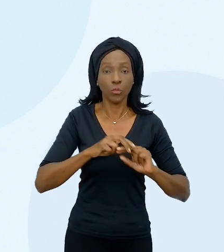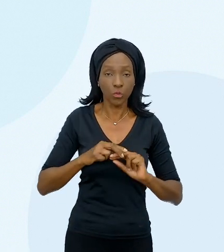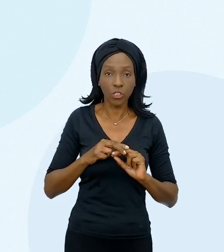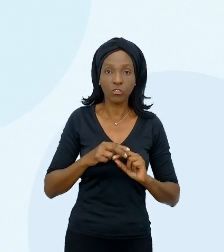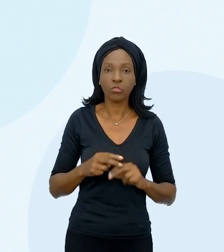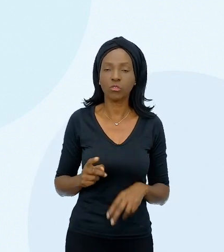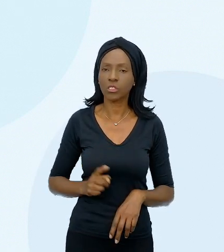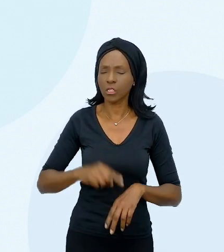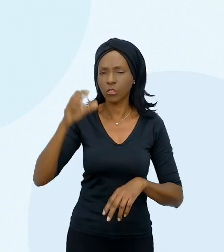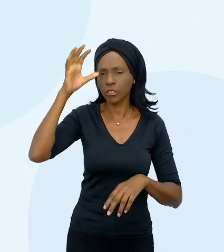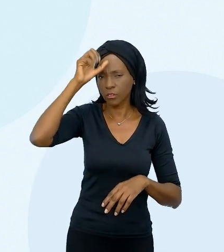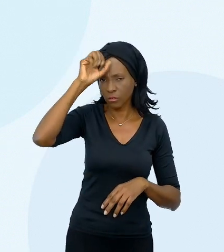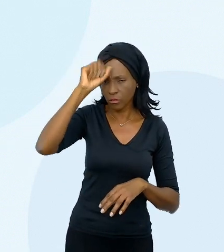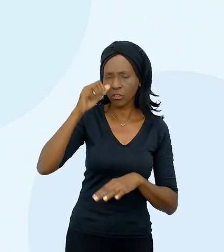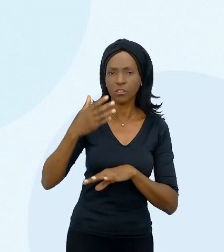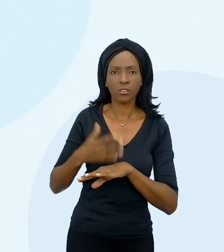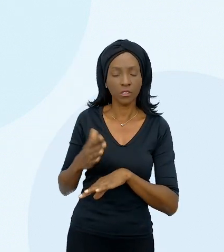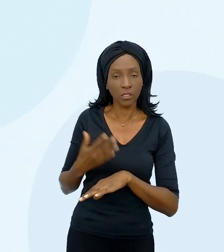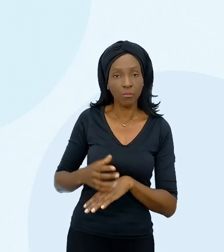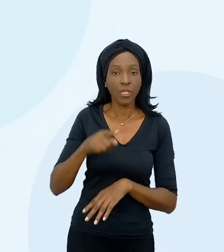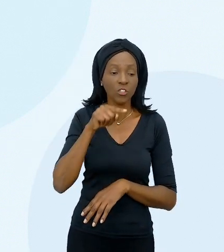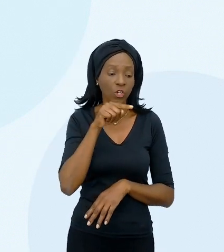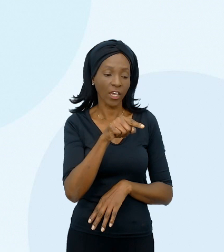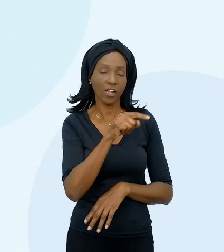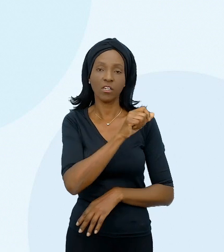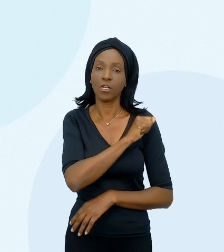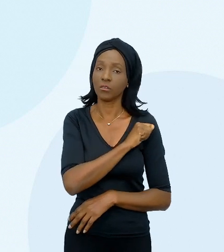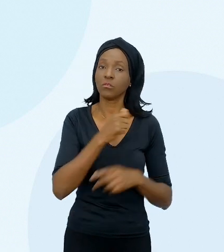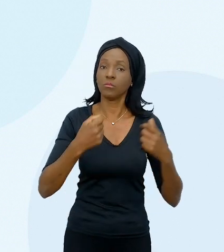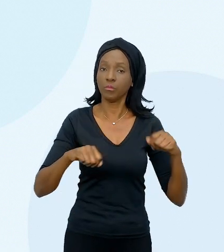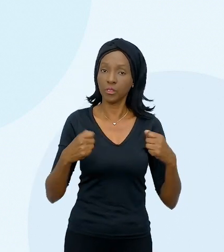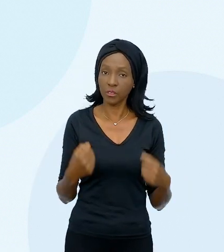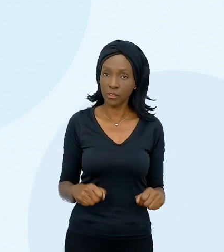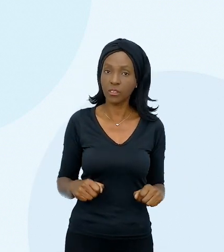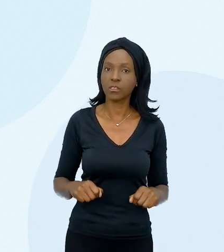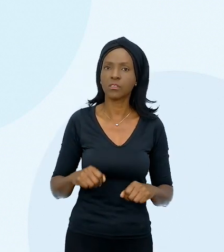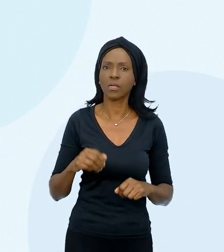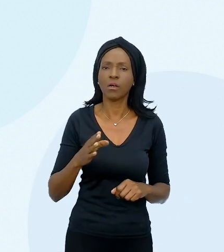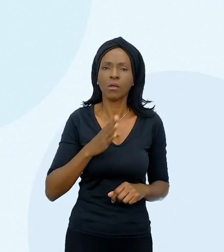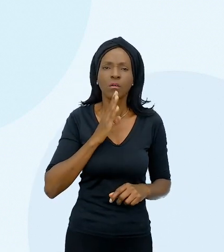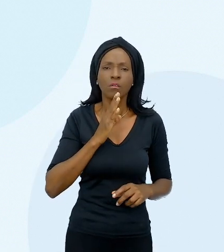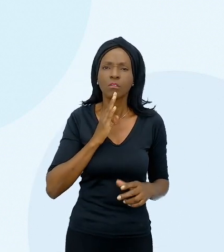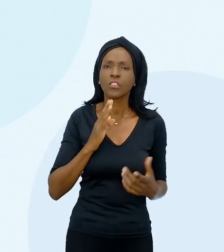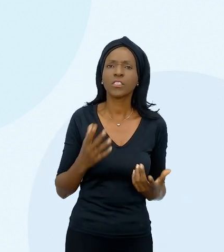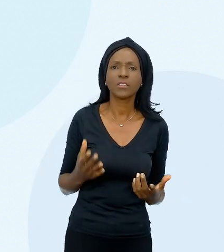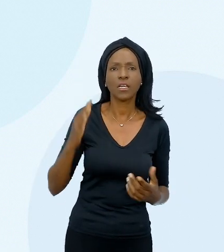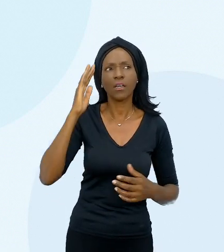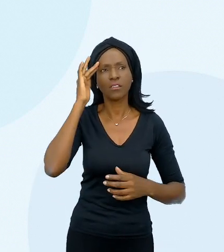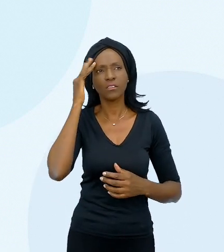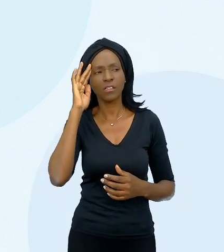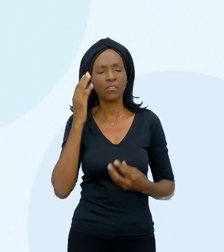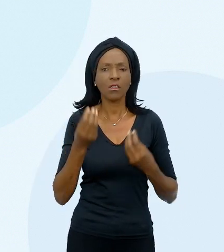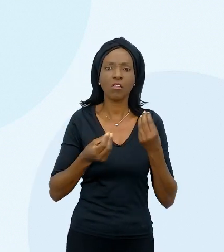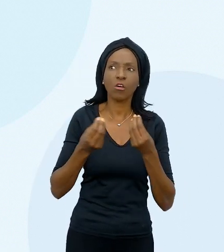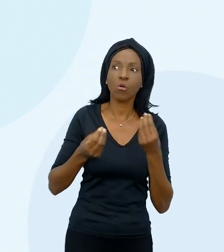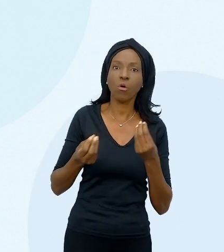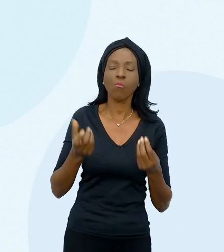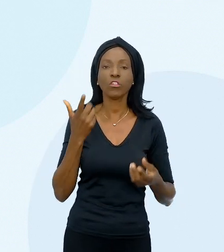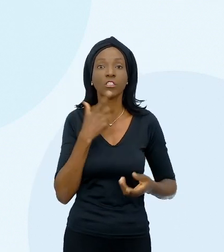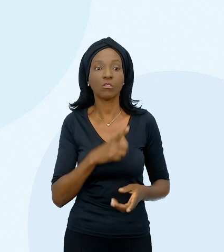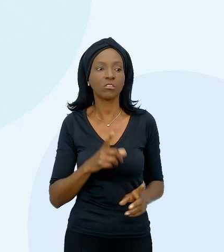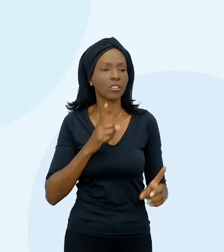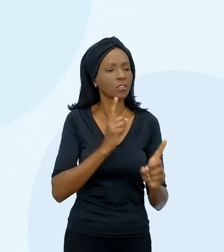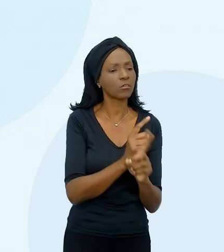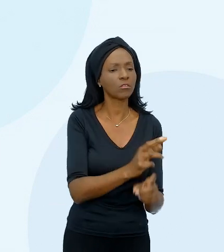de aprendizagem, o estudante ele precisa também se apropriar de como que ele chega num determinado resultado,